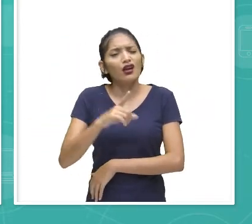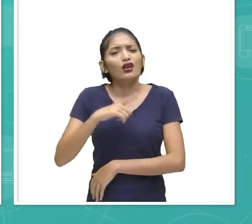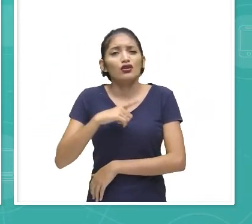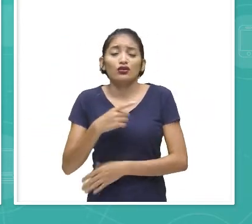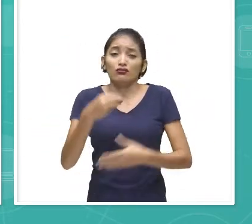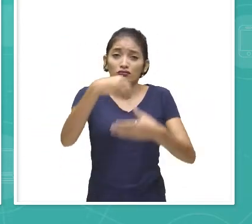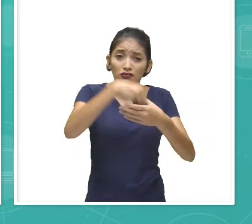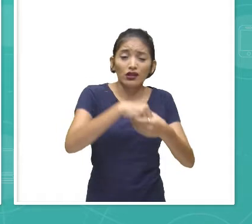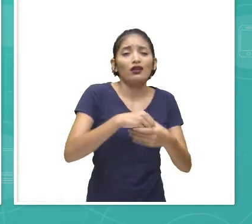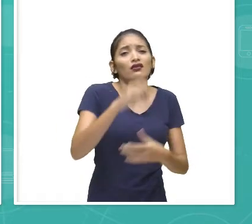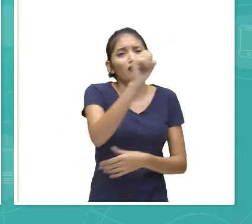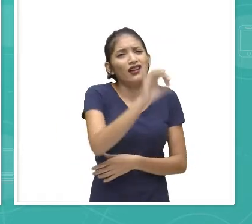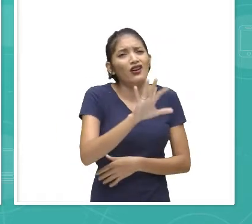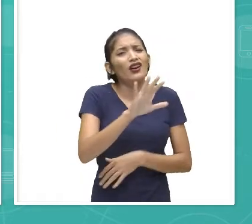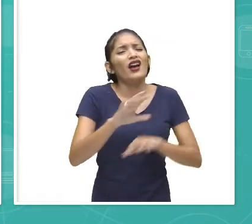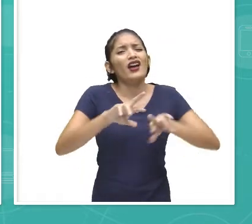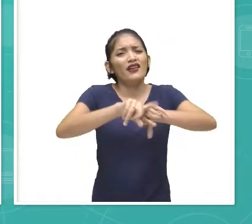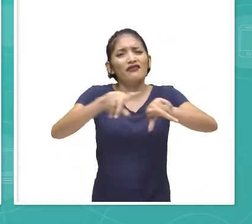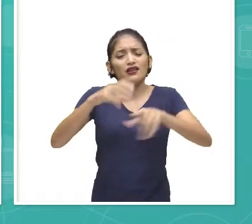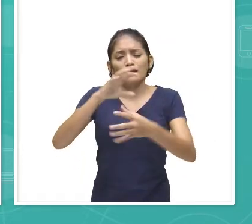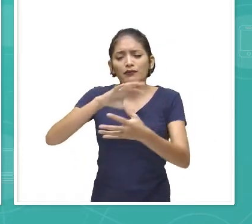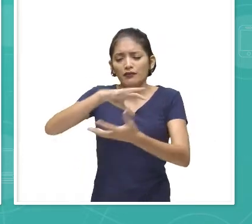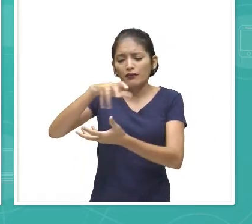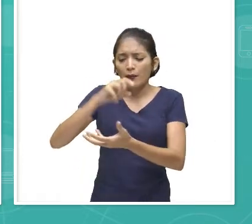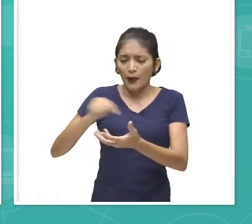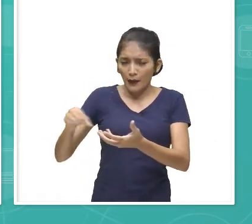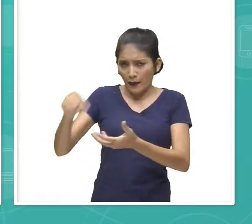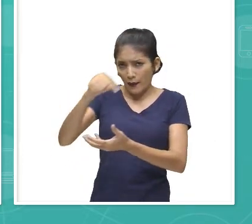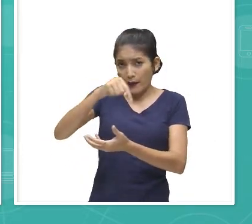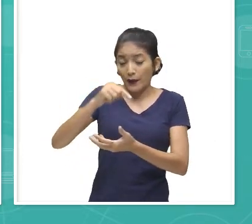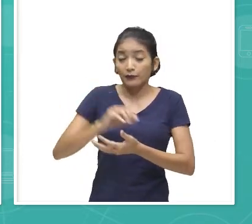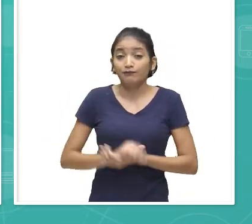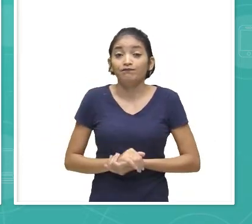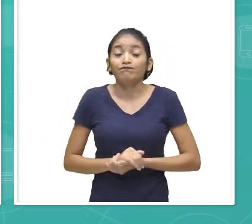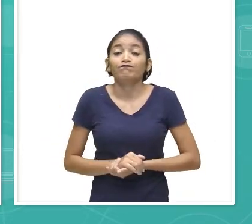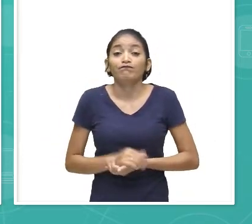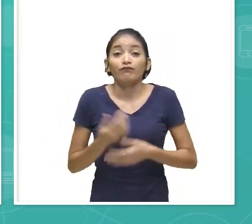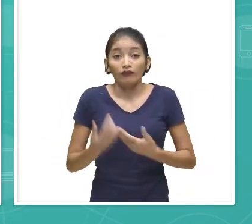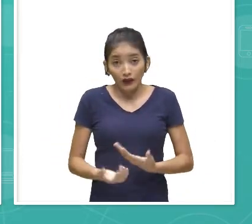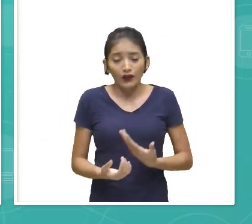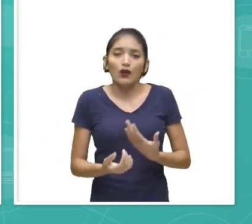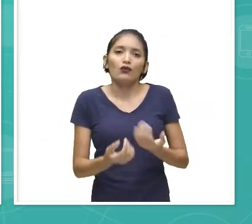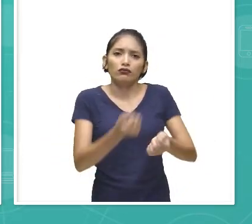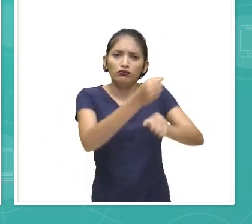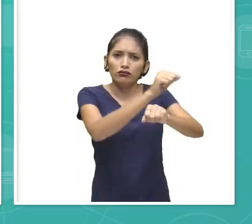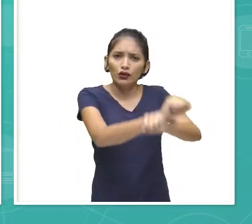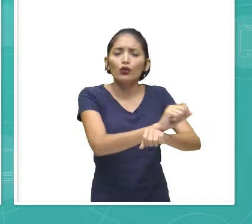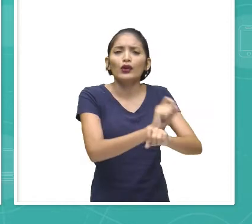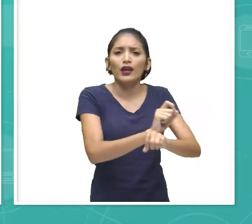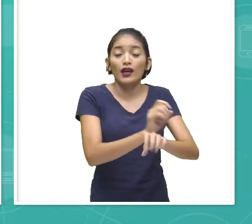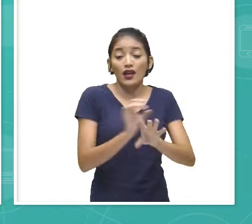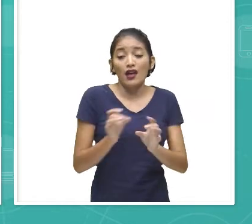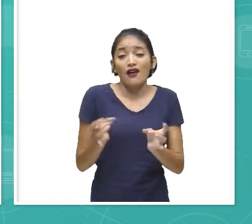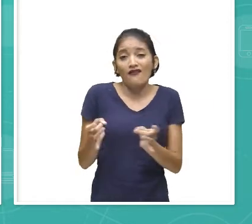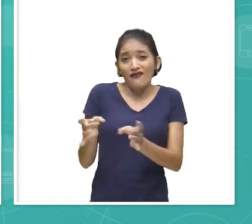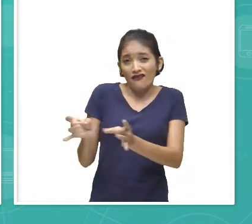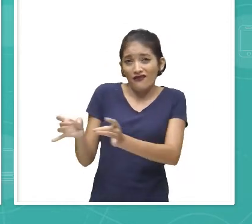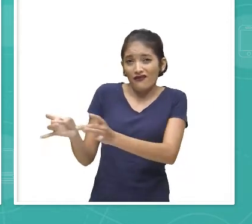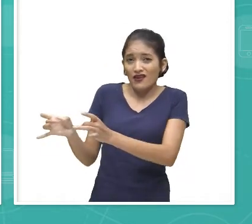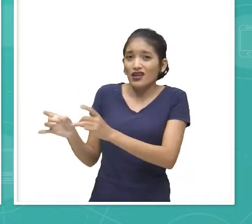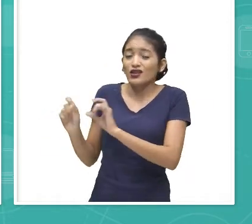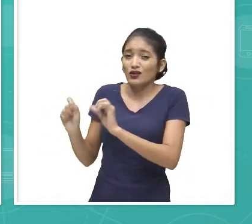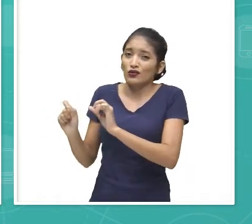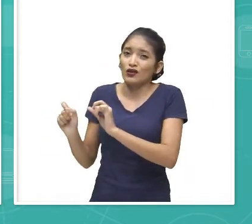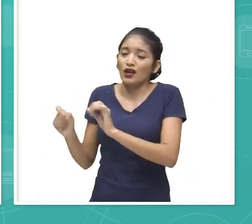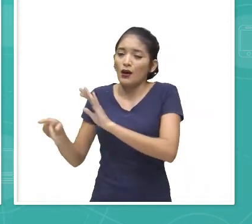da Europa, enfim, em outros lugares, né? E esses prisioneiros de guerra, eles começaram a ser vendidos para os traficantes de